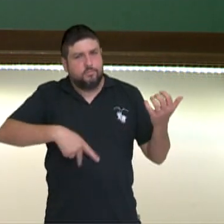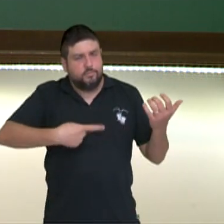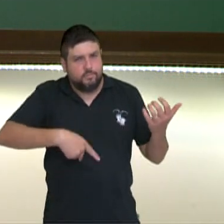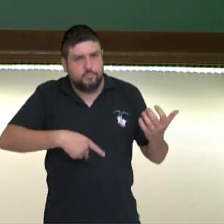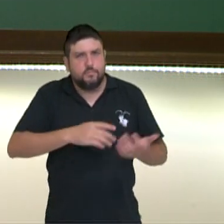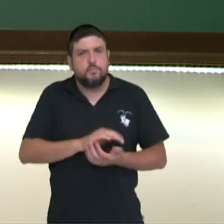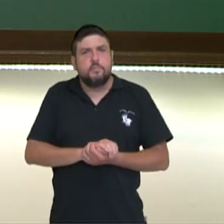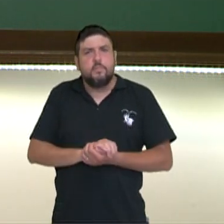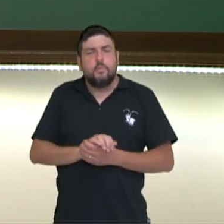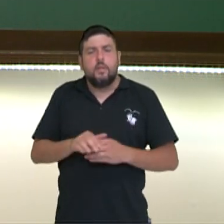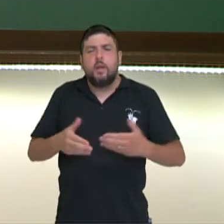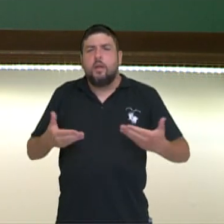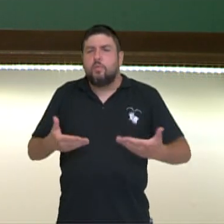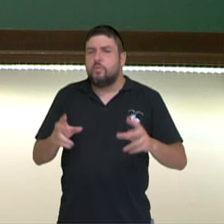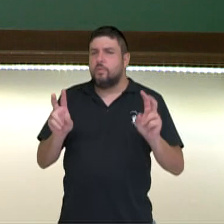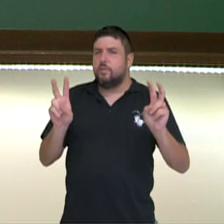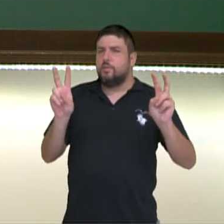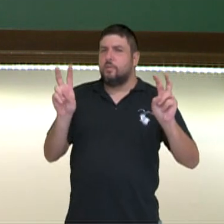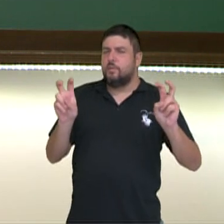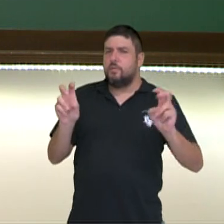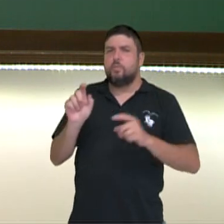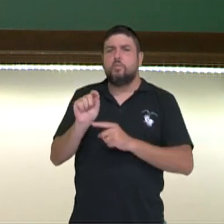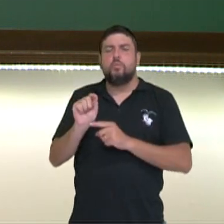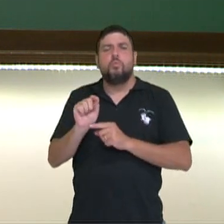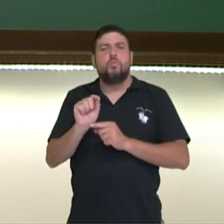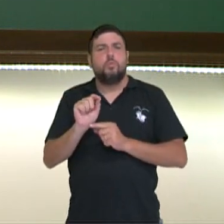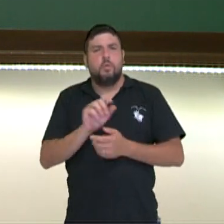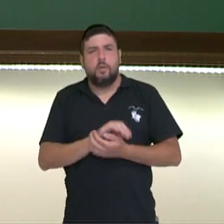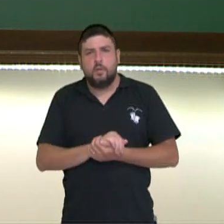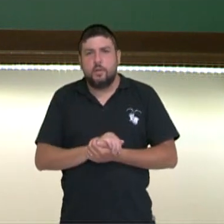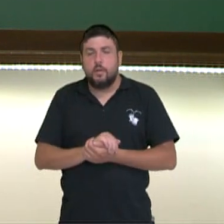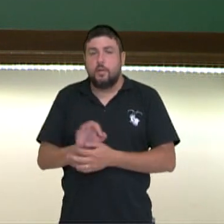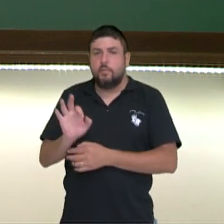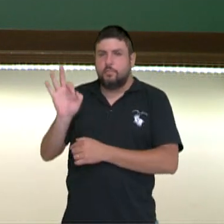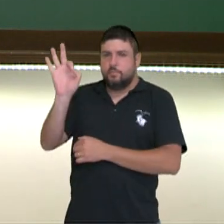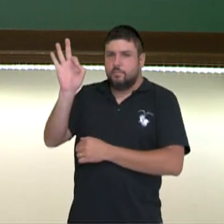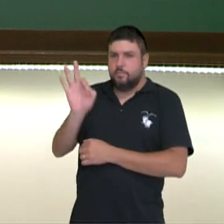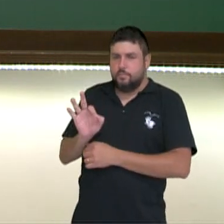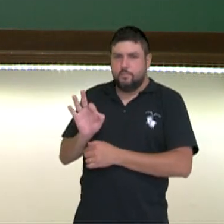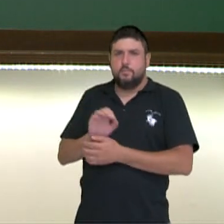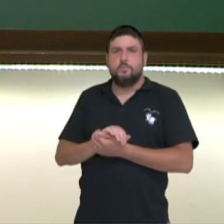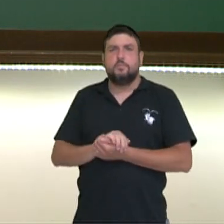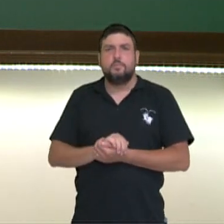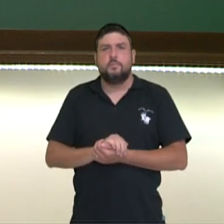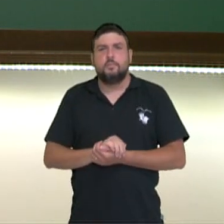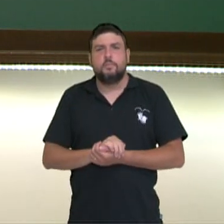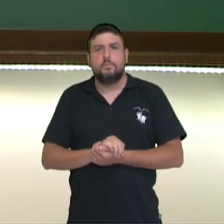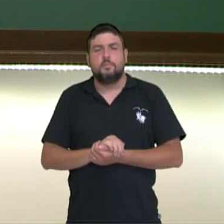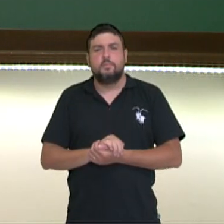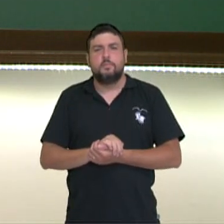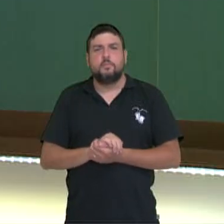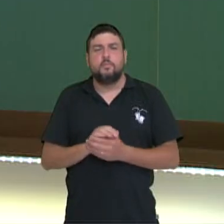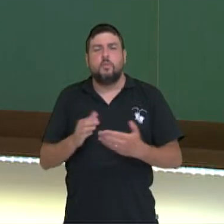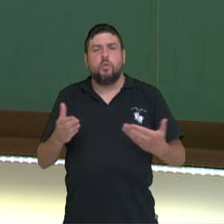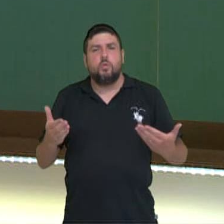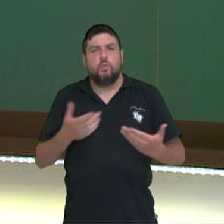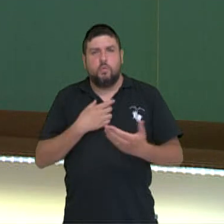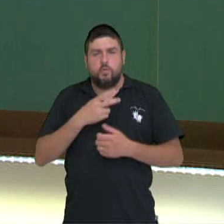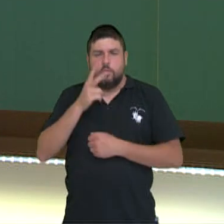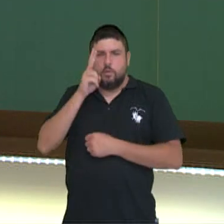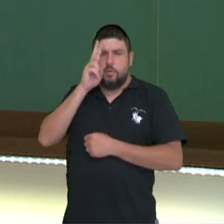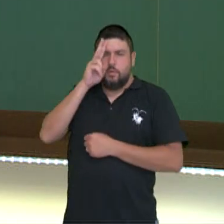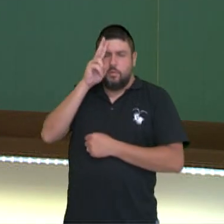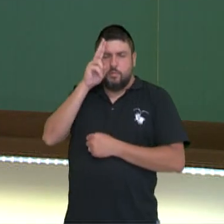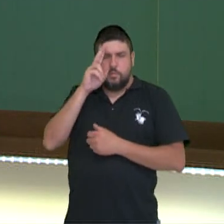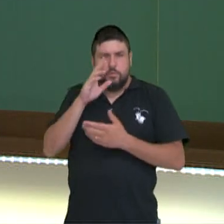sobre um assunto que vai ser muito importante dentro da Educação Financeira, que é a porcentagem, certo? Então hoje nós vamos relembrar aí